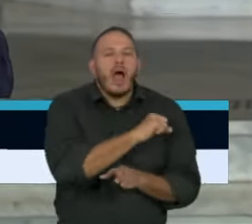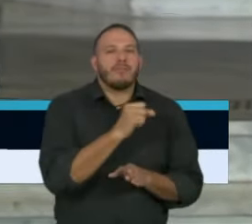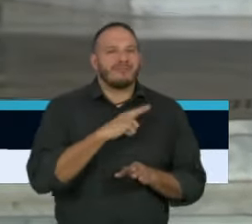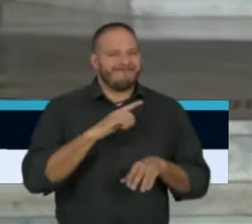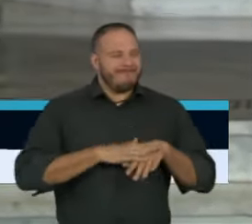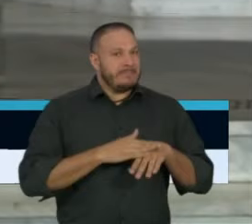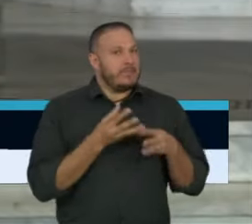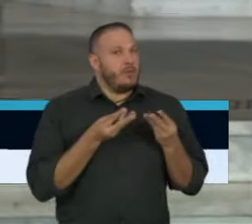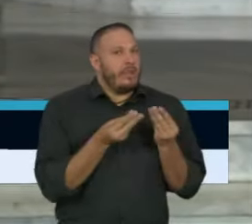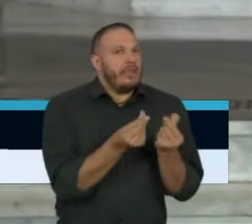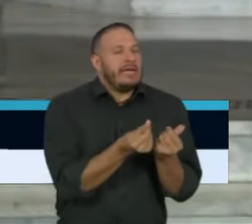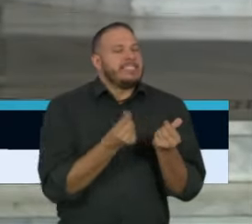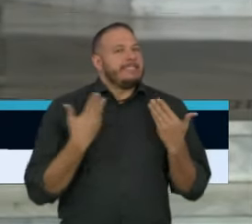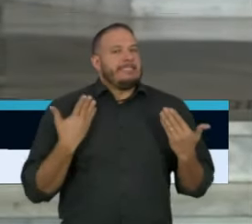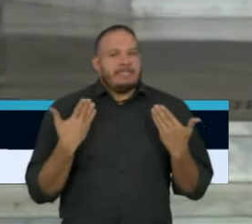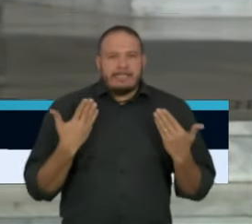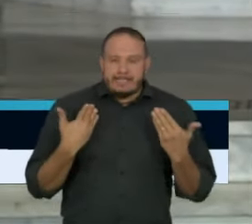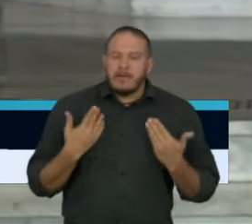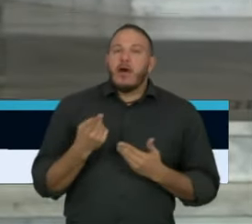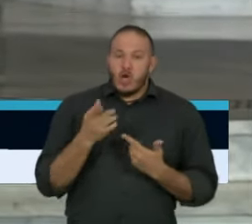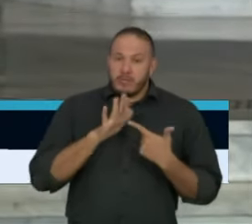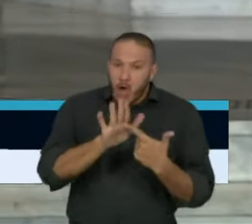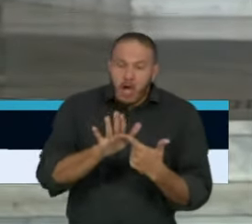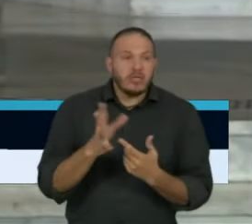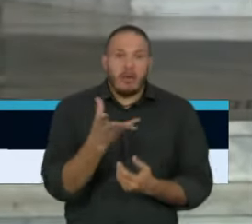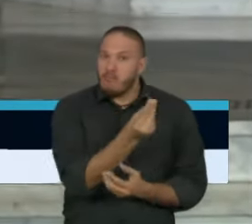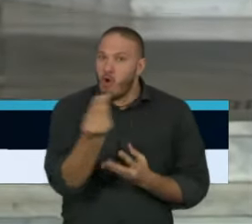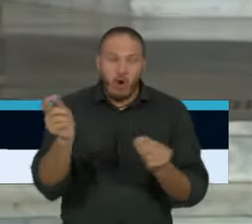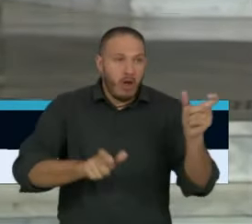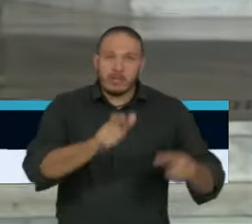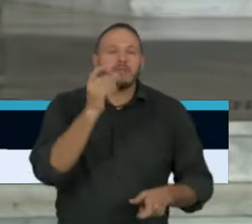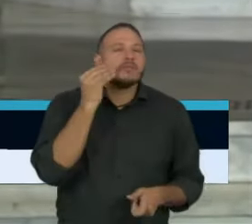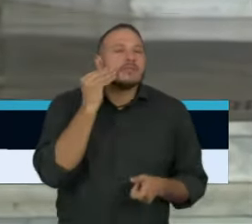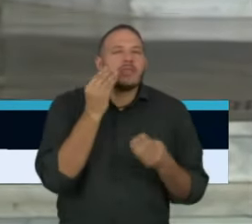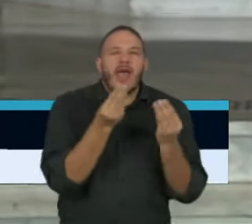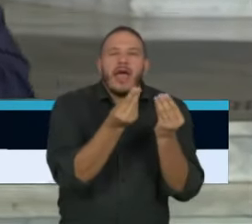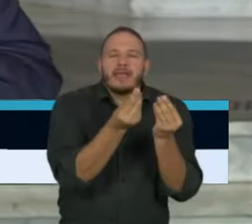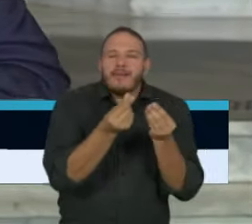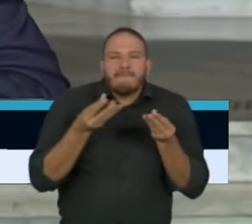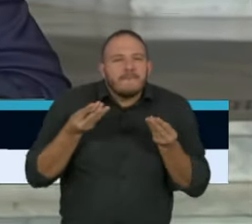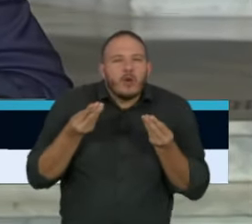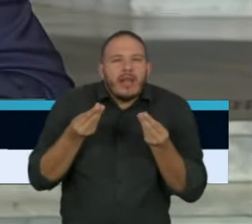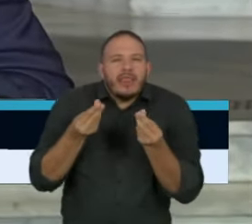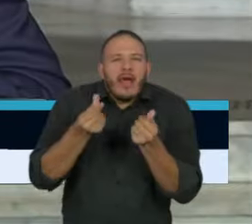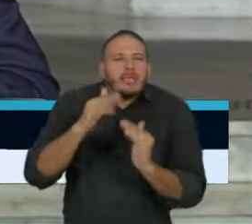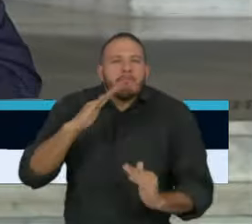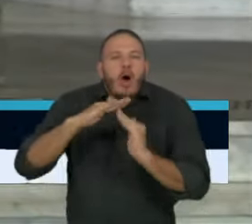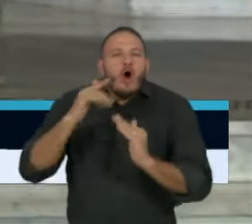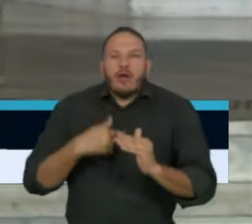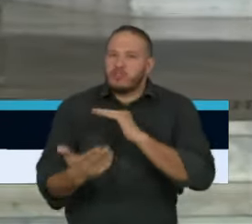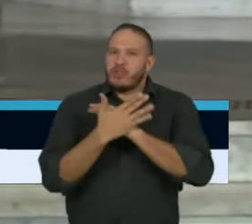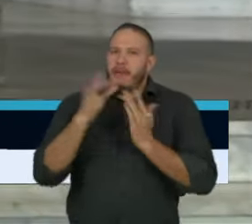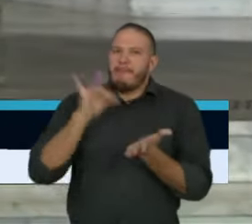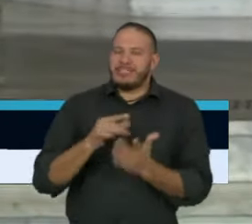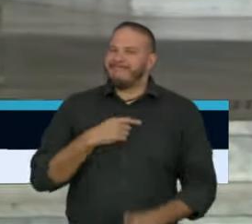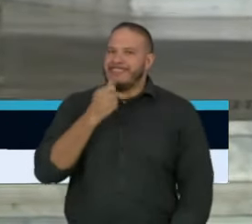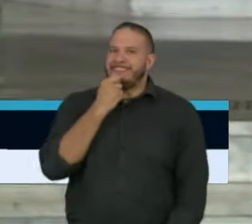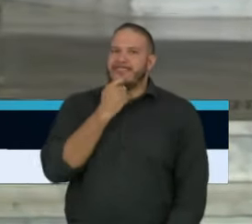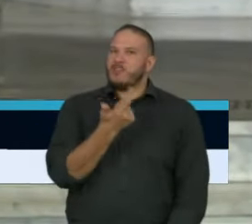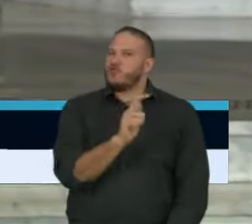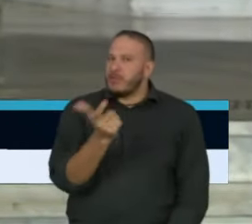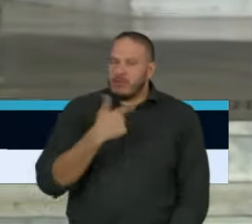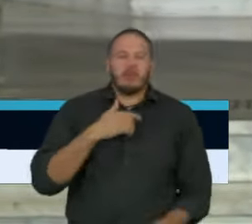de hoje aponta que muitos desses testes não têm sensibilidade suficiente para ajudar. Então, nós vamos avaliar isso